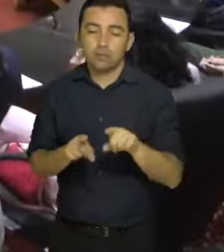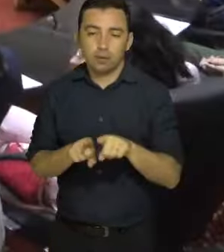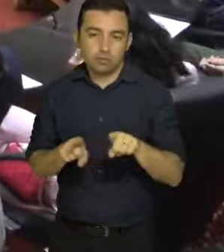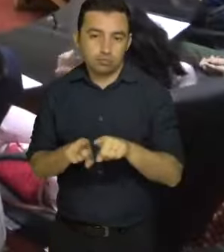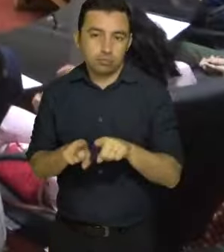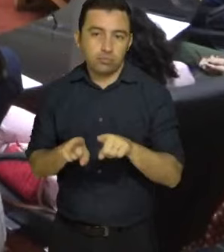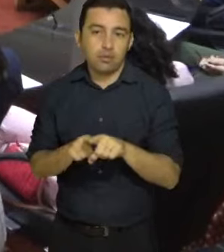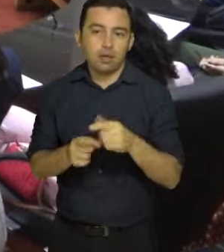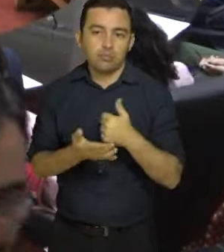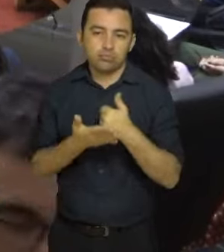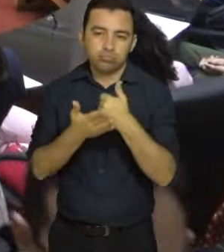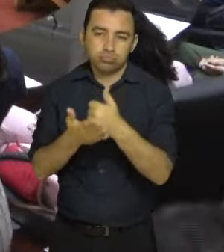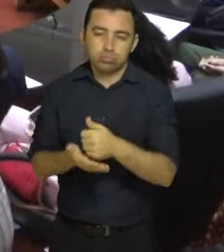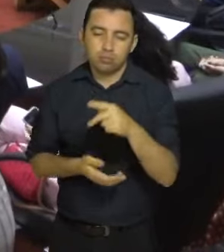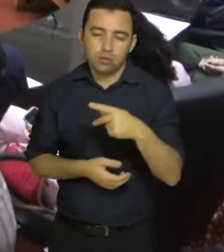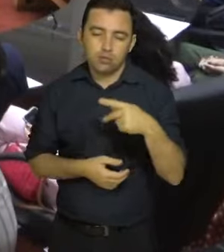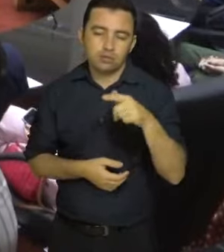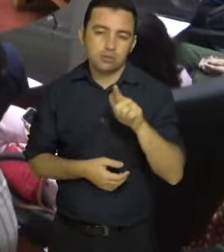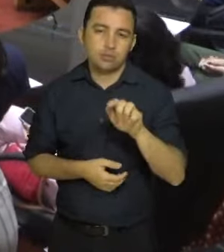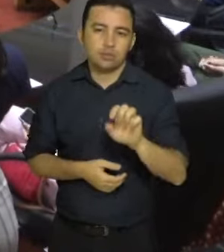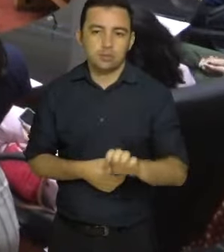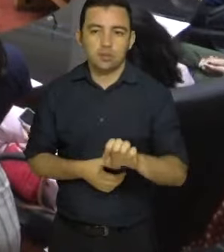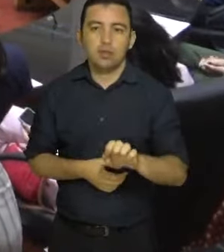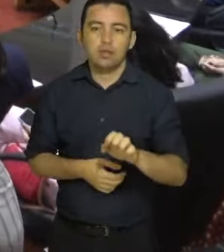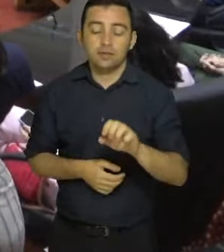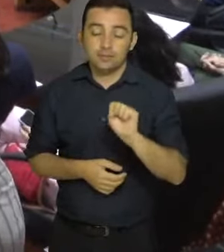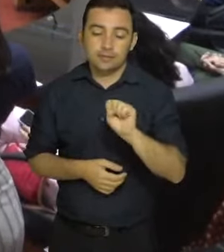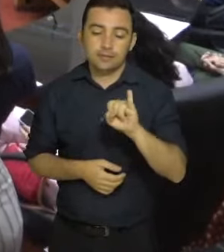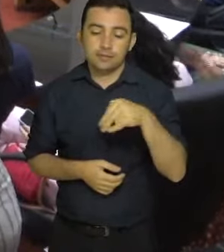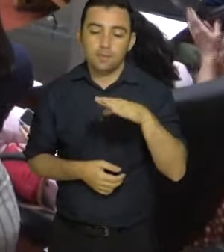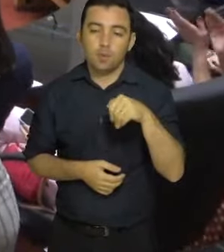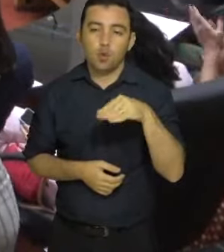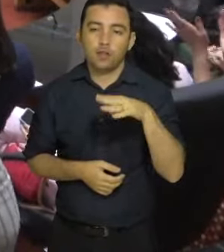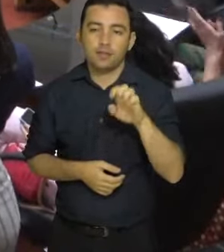no PPGE FURB, doutora Simone Risque Cor.